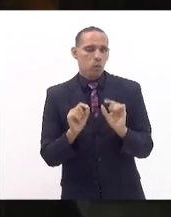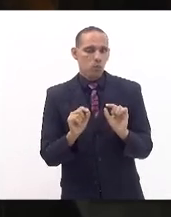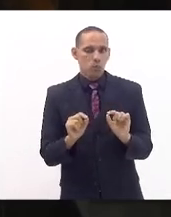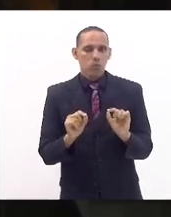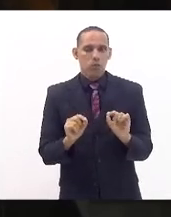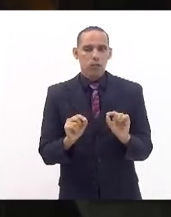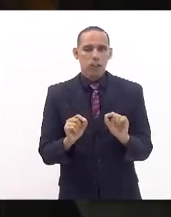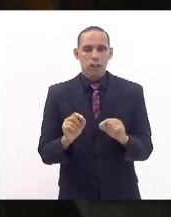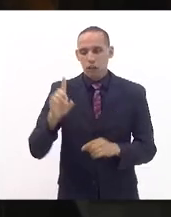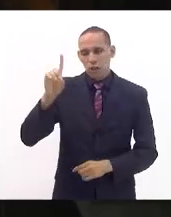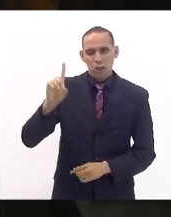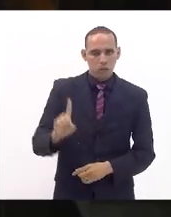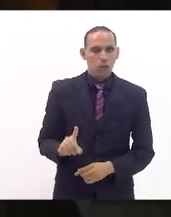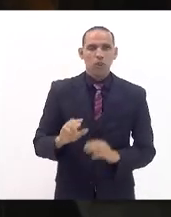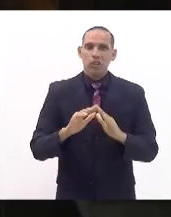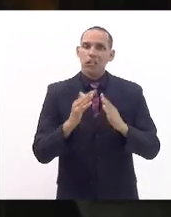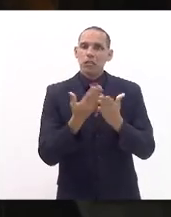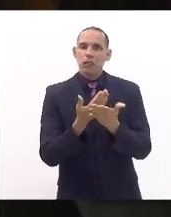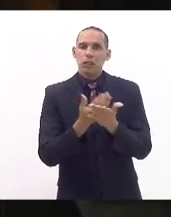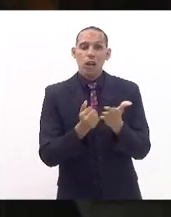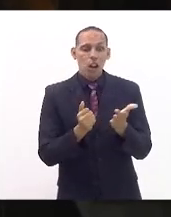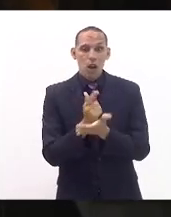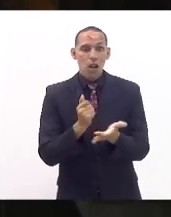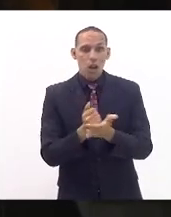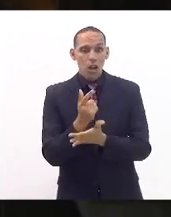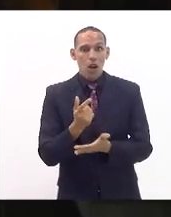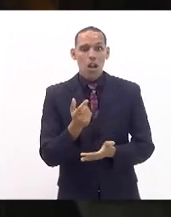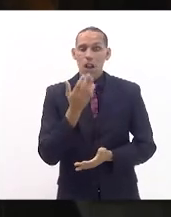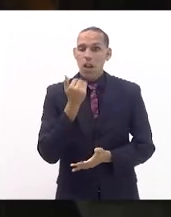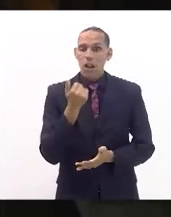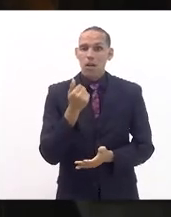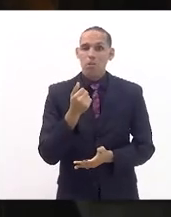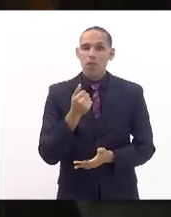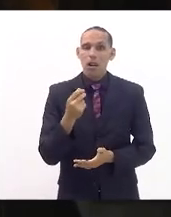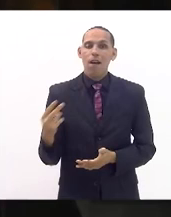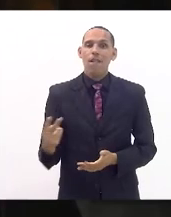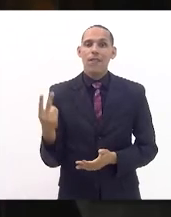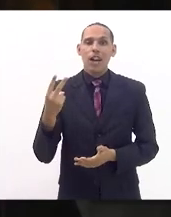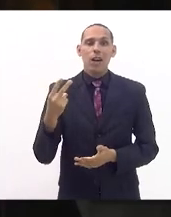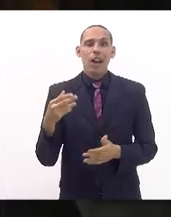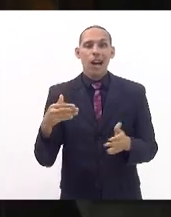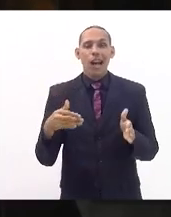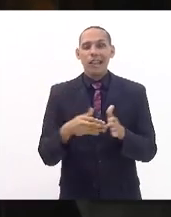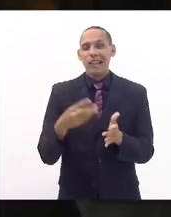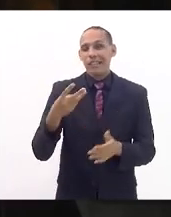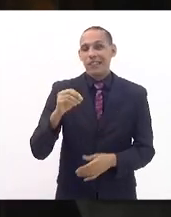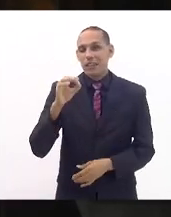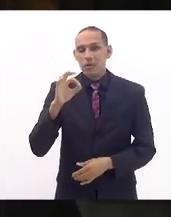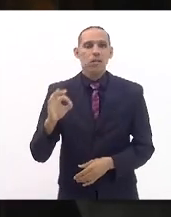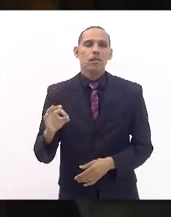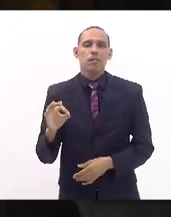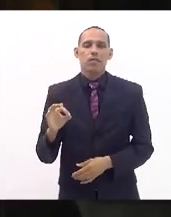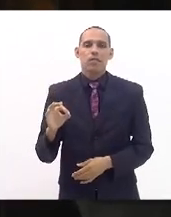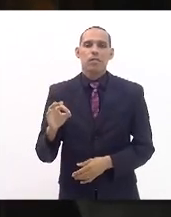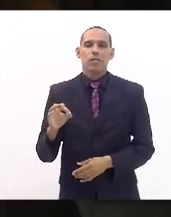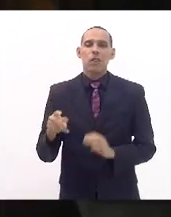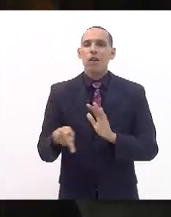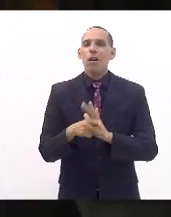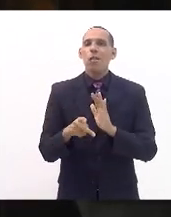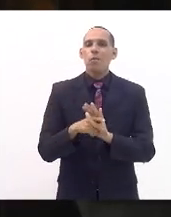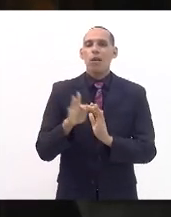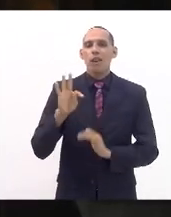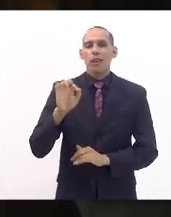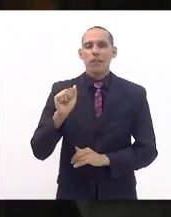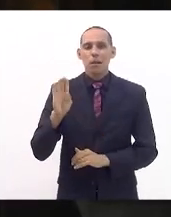que os diretores de escola comprem alimentos num valor até 30% daquele que consta na tabela